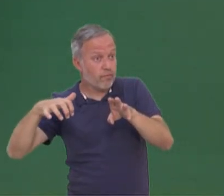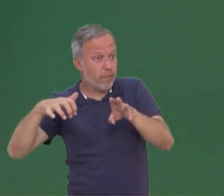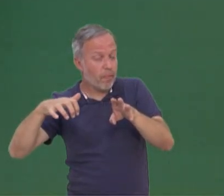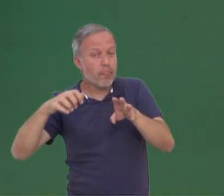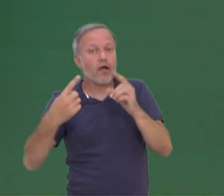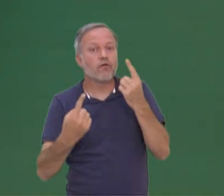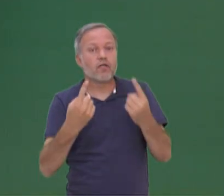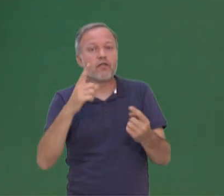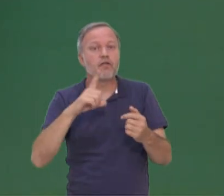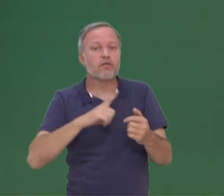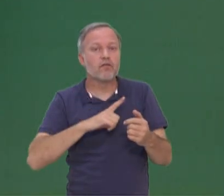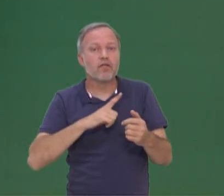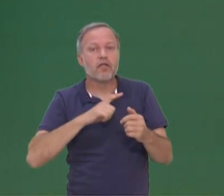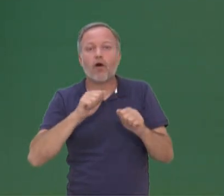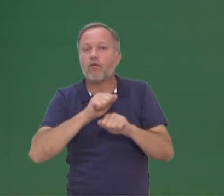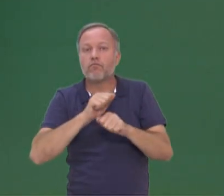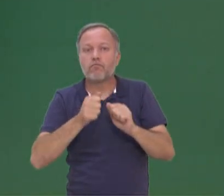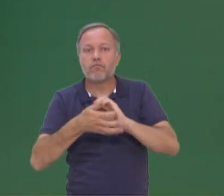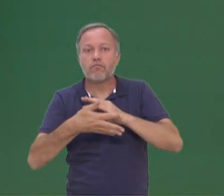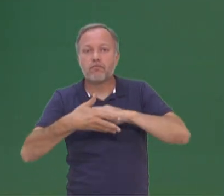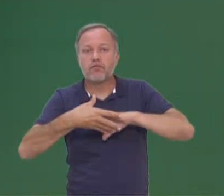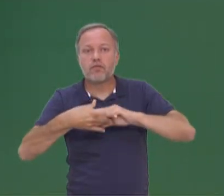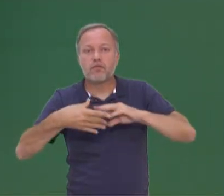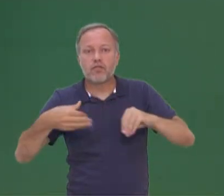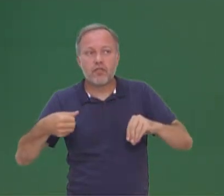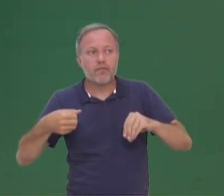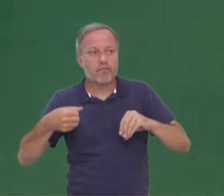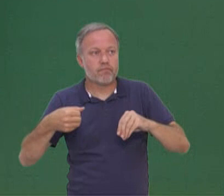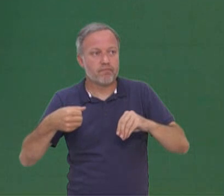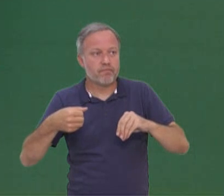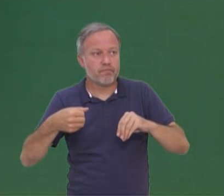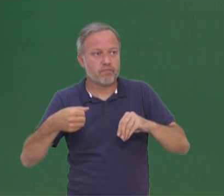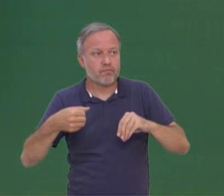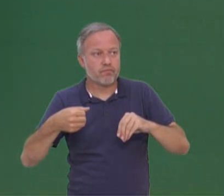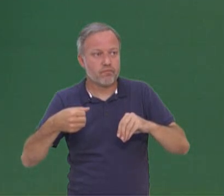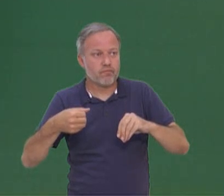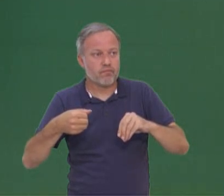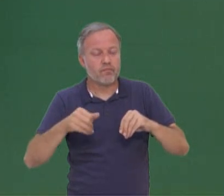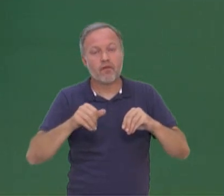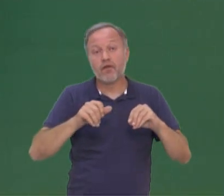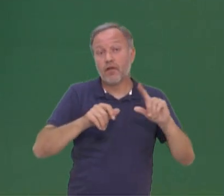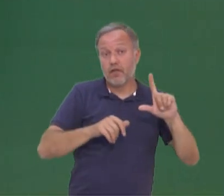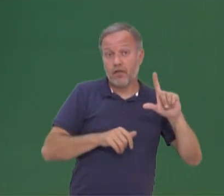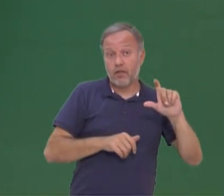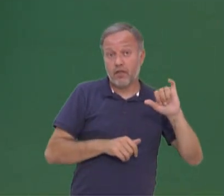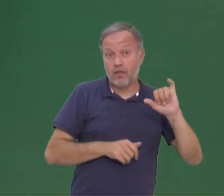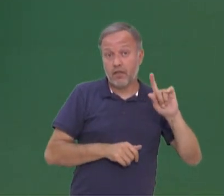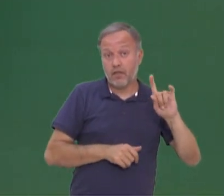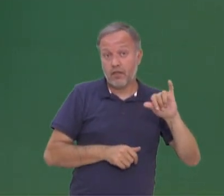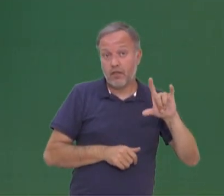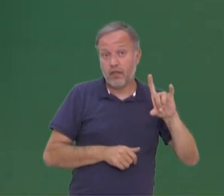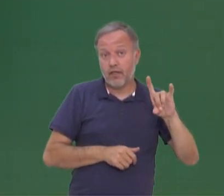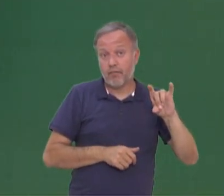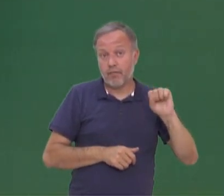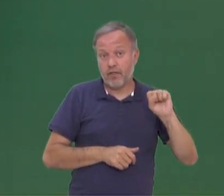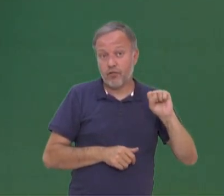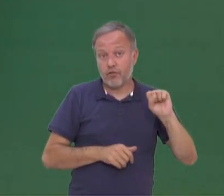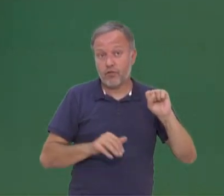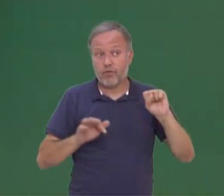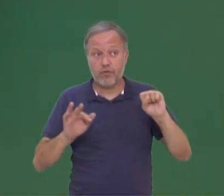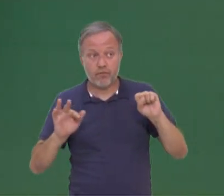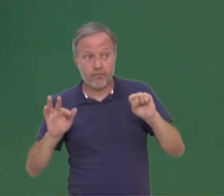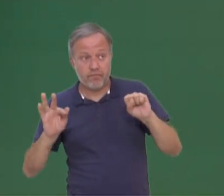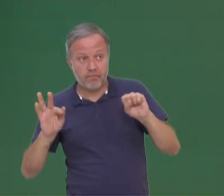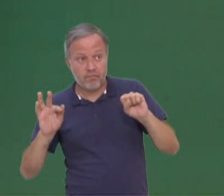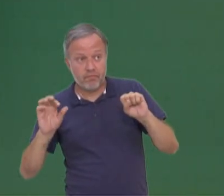opções, o que a gente tem que não se dissolve em água? Lipídios. Mas aqui fala lipídios e fosfolipídios, não fala? A professora Fran,